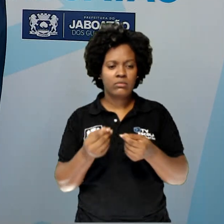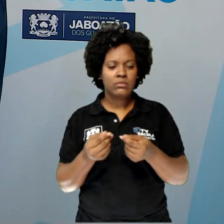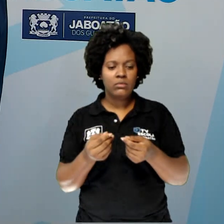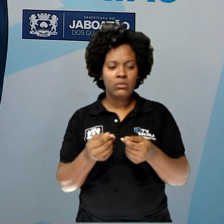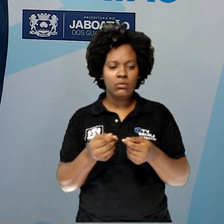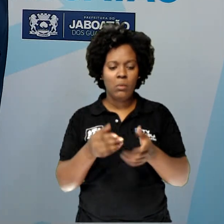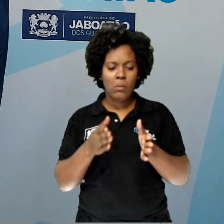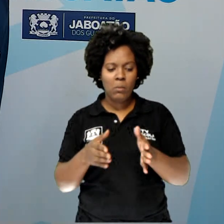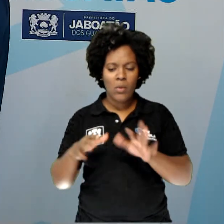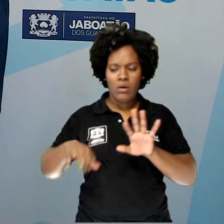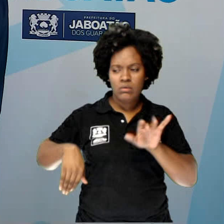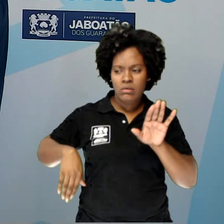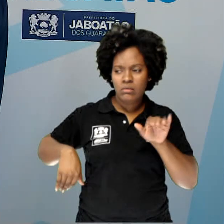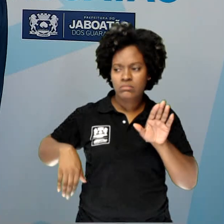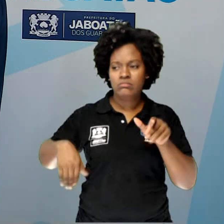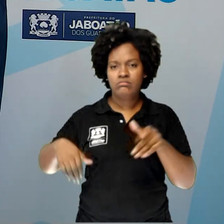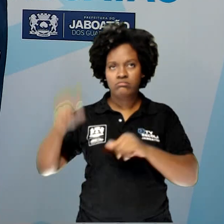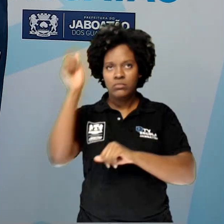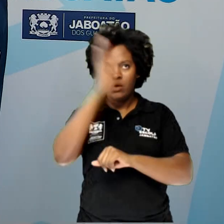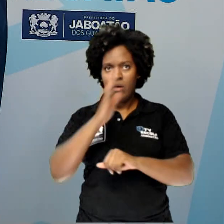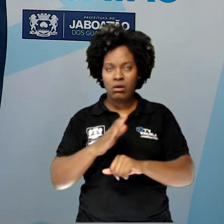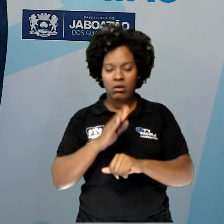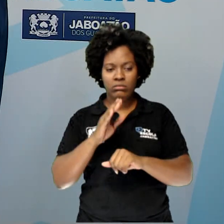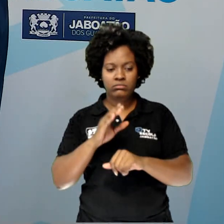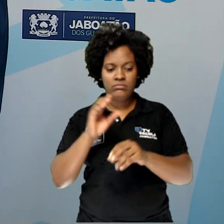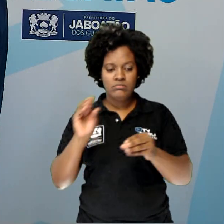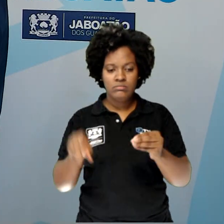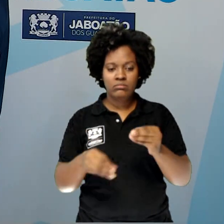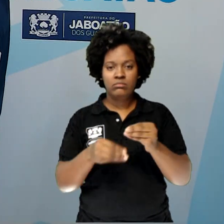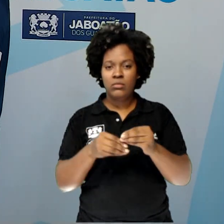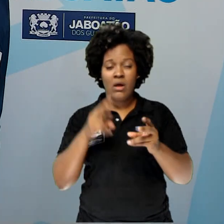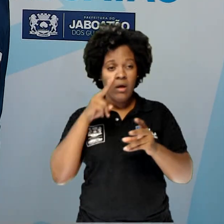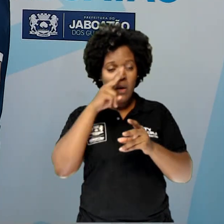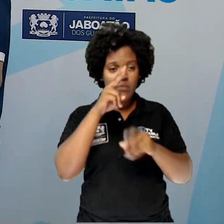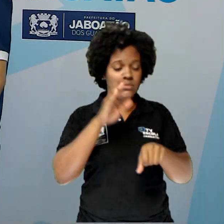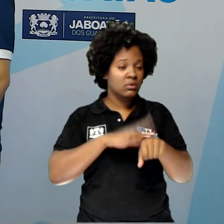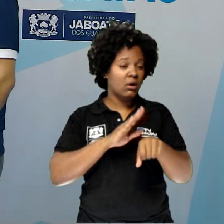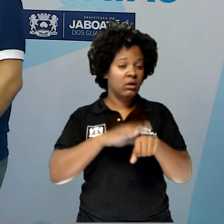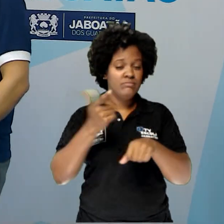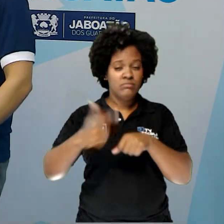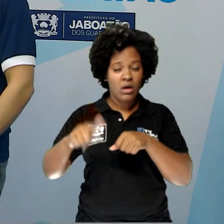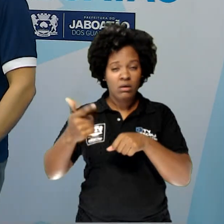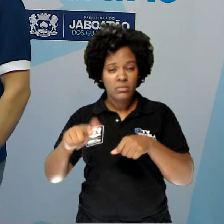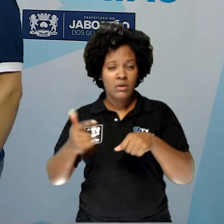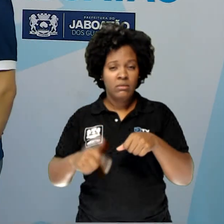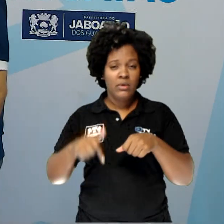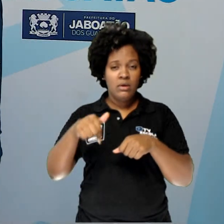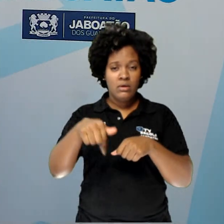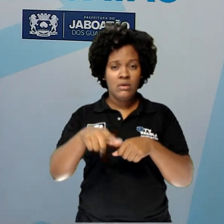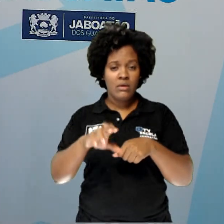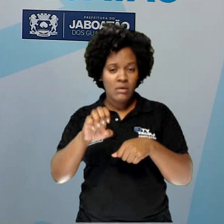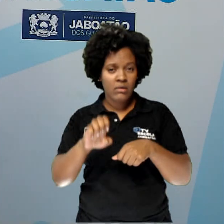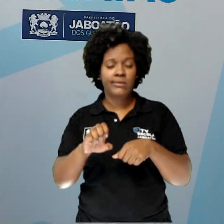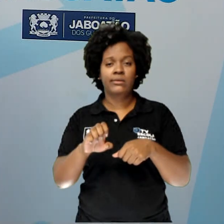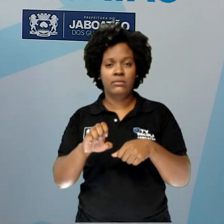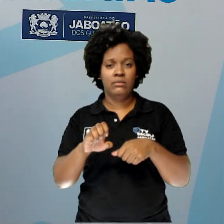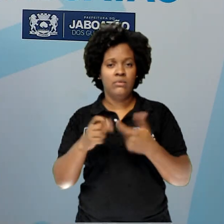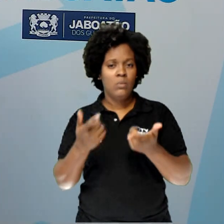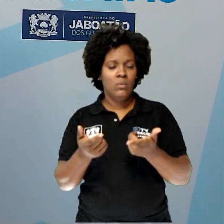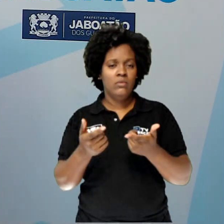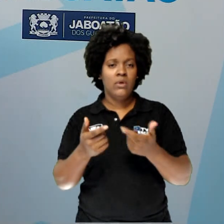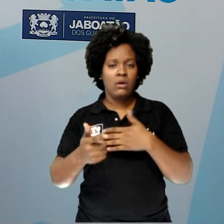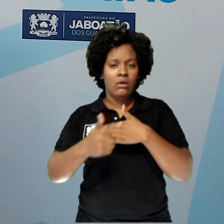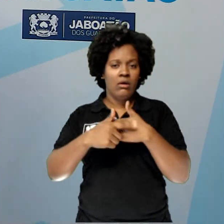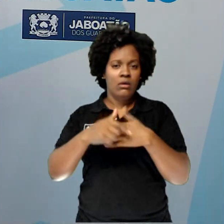costa brasileira que reúne o mais impactante. Então, são muitas vezes, né, usado esse que. Ele diz que o que tem